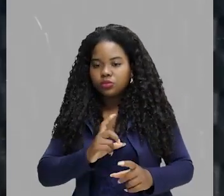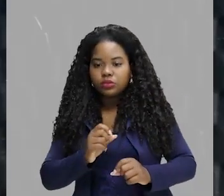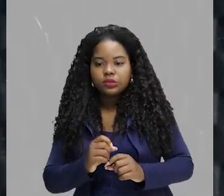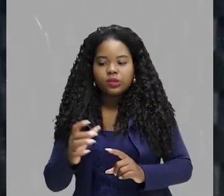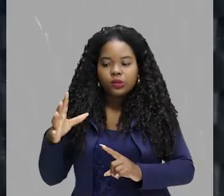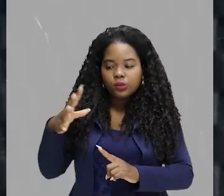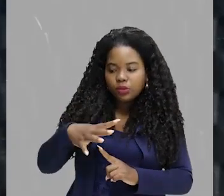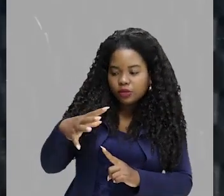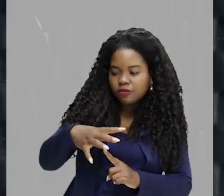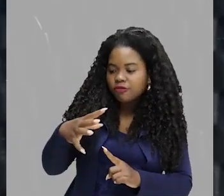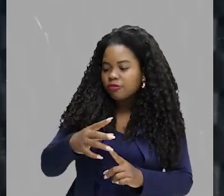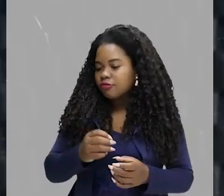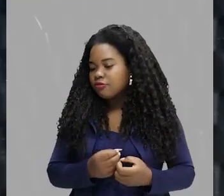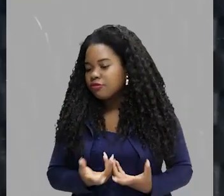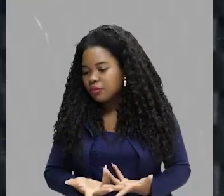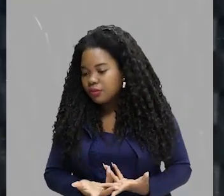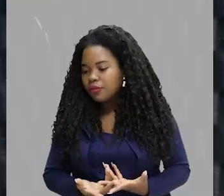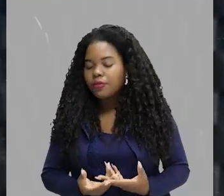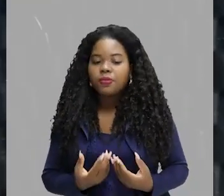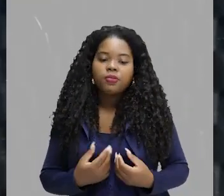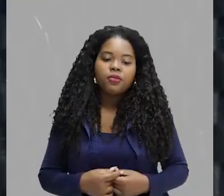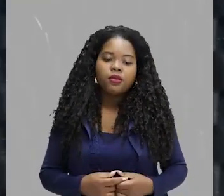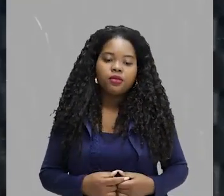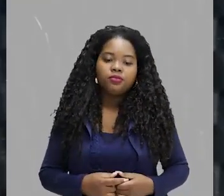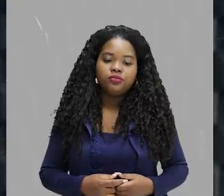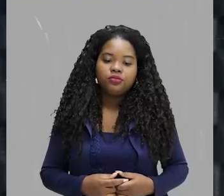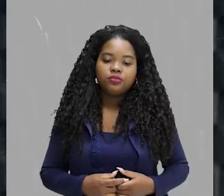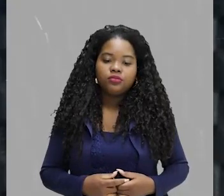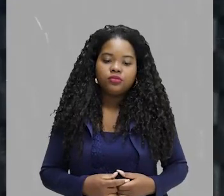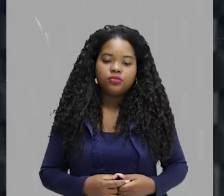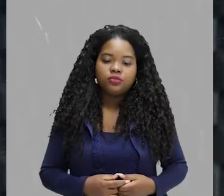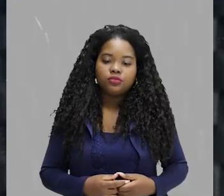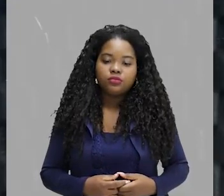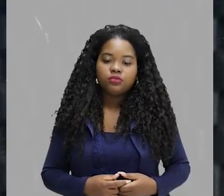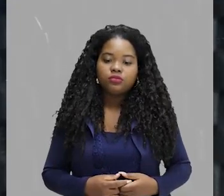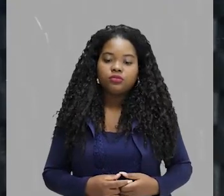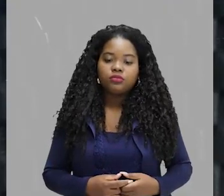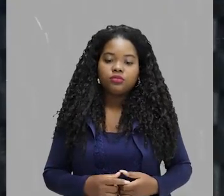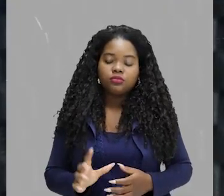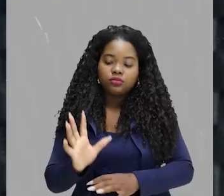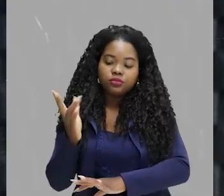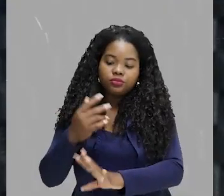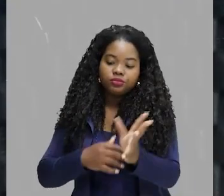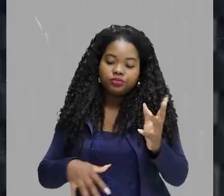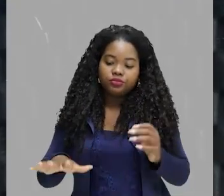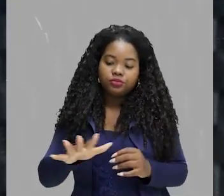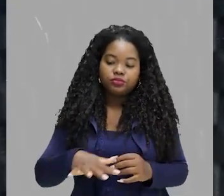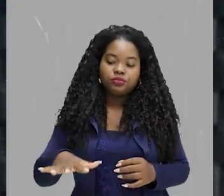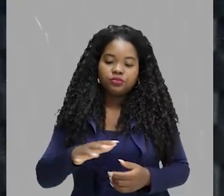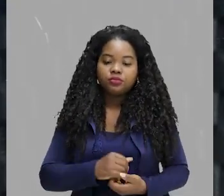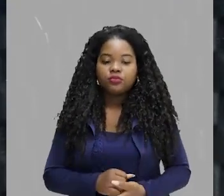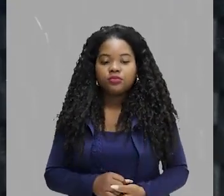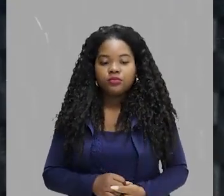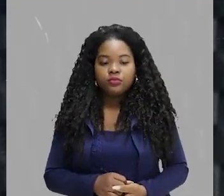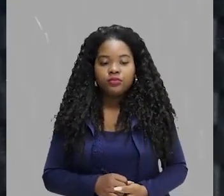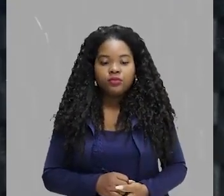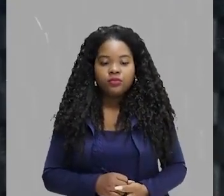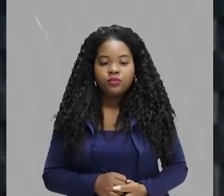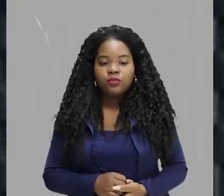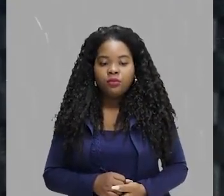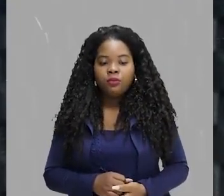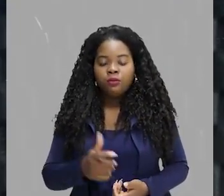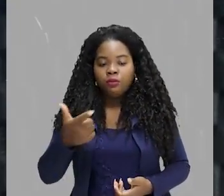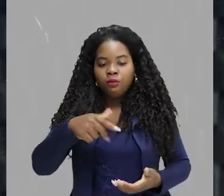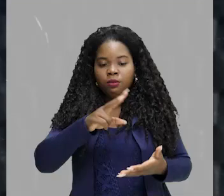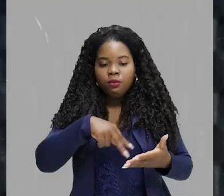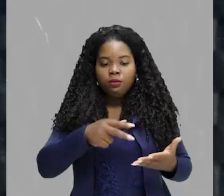mais pesada, mais brutal, mais selvagem, até, com a natureza e com seus recursos naturais. O modo de